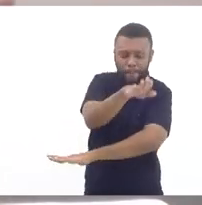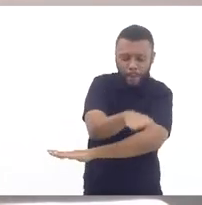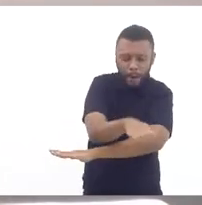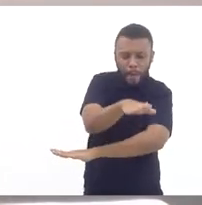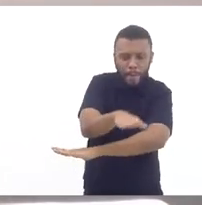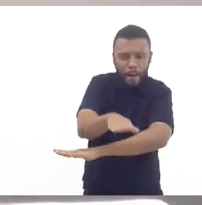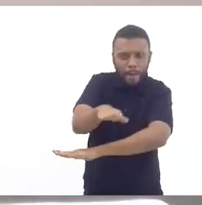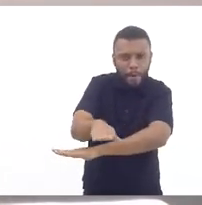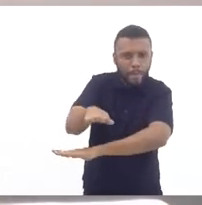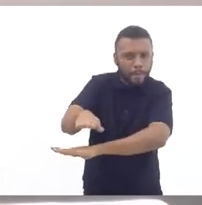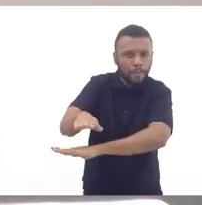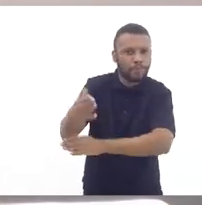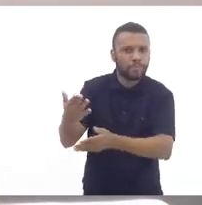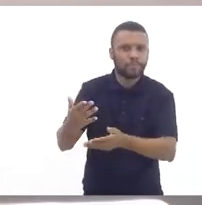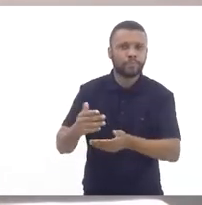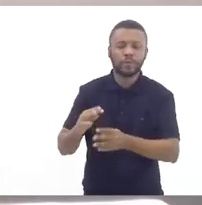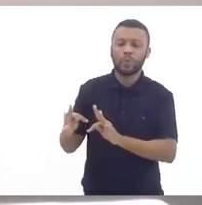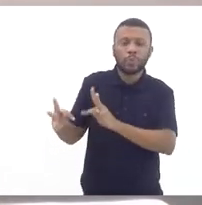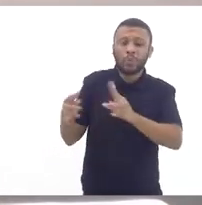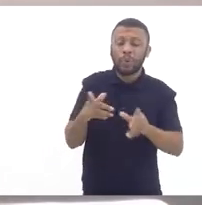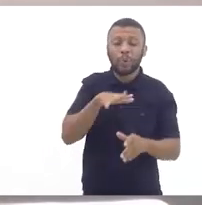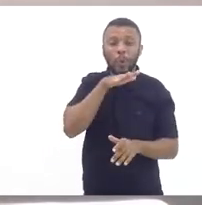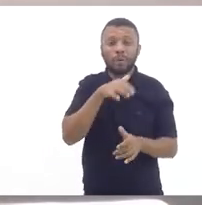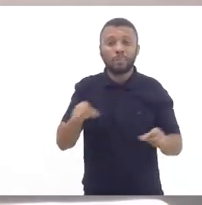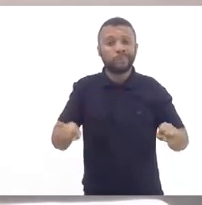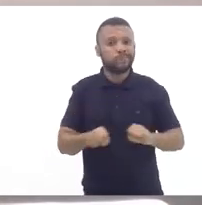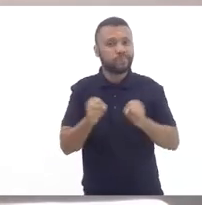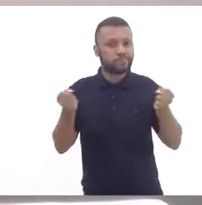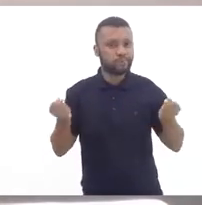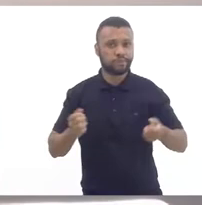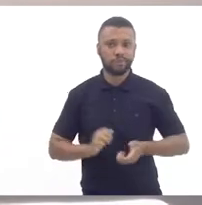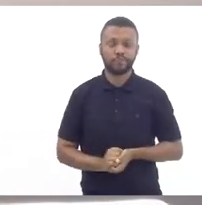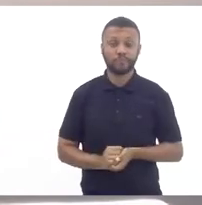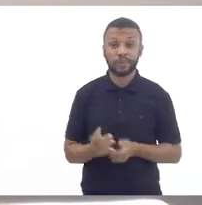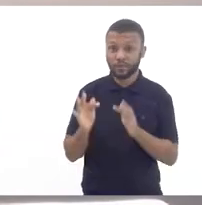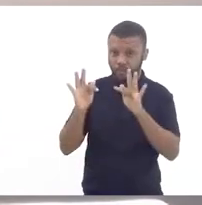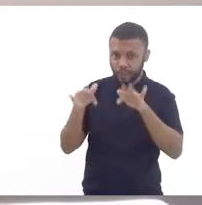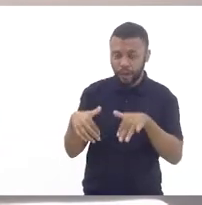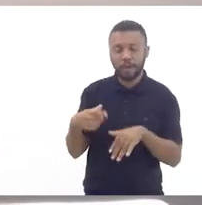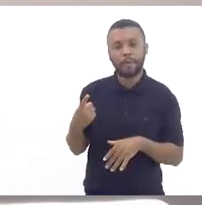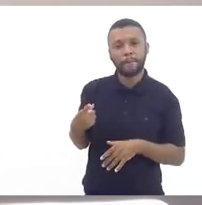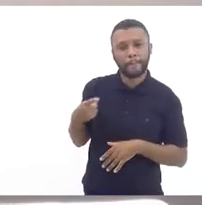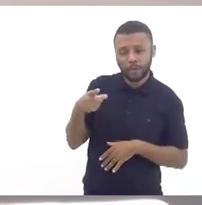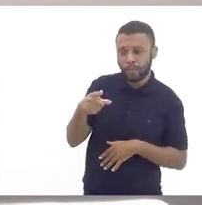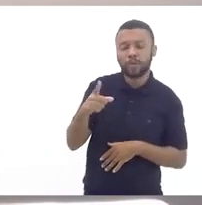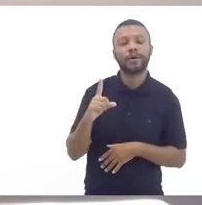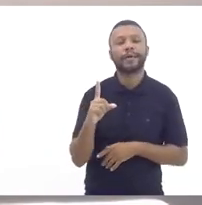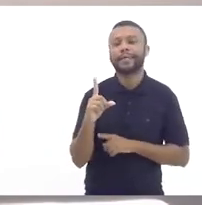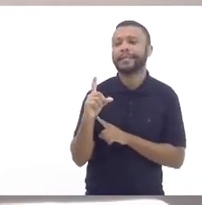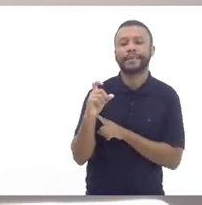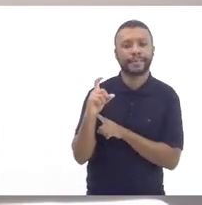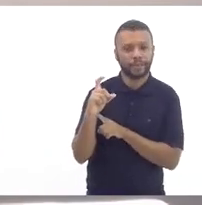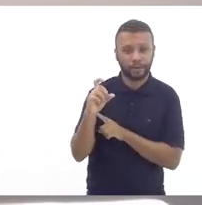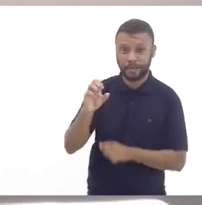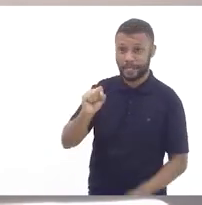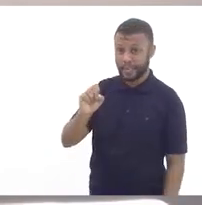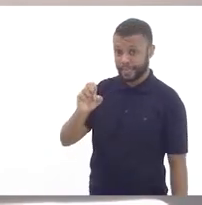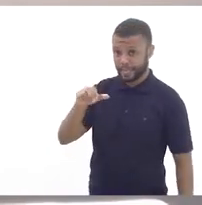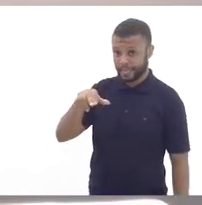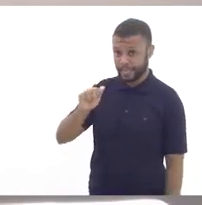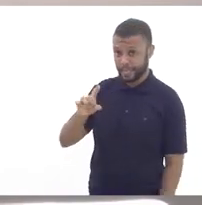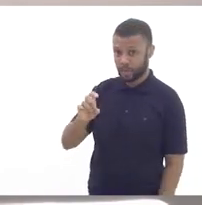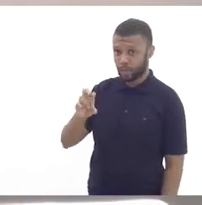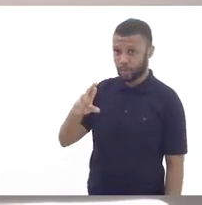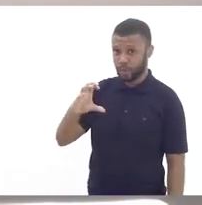todos deteriorados. E, no final, ela chegou a passar por senador Camará, mas não desceu na estação, porque